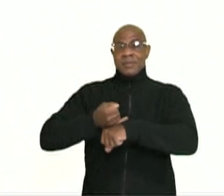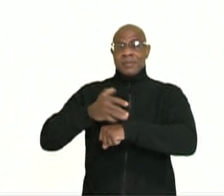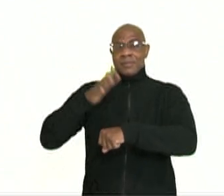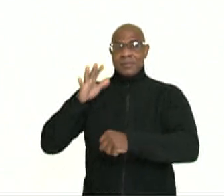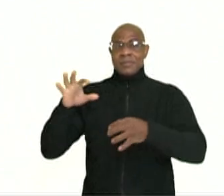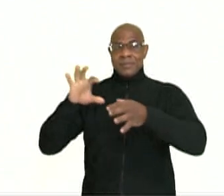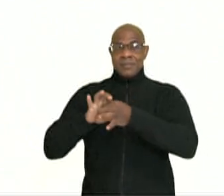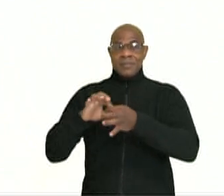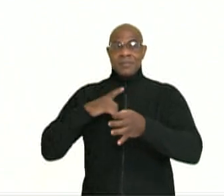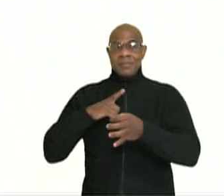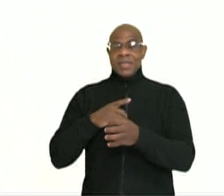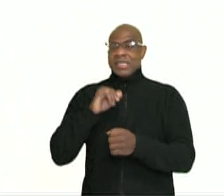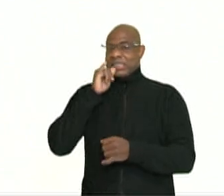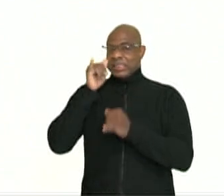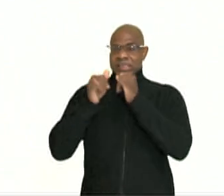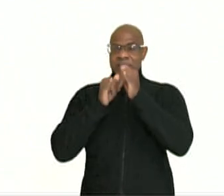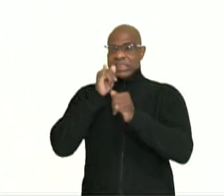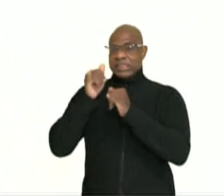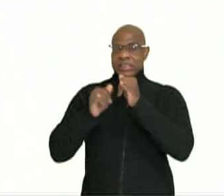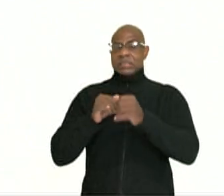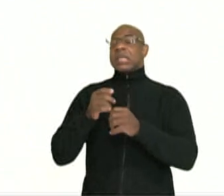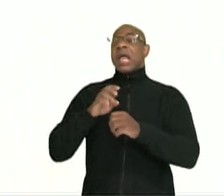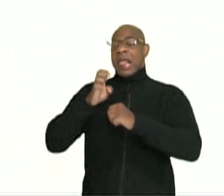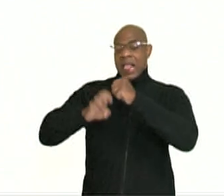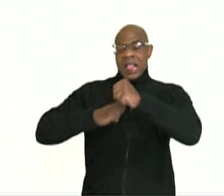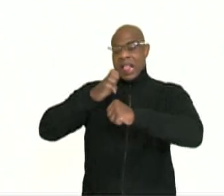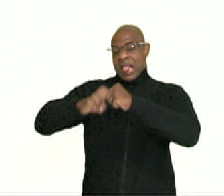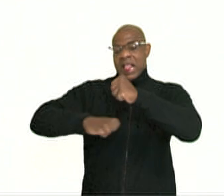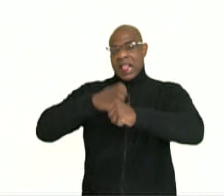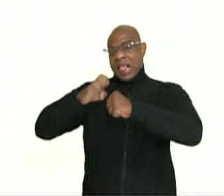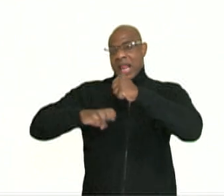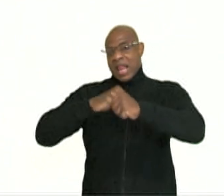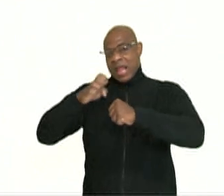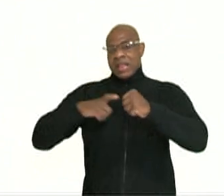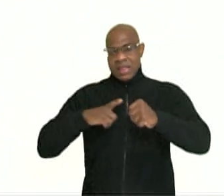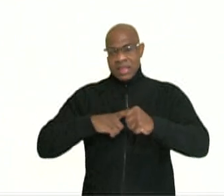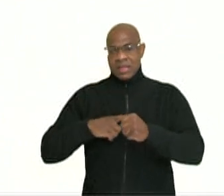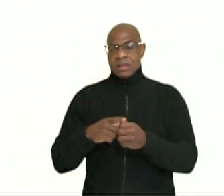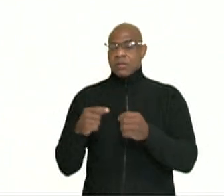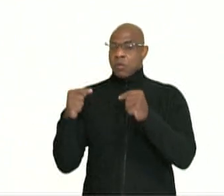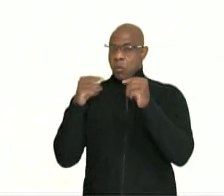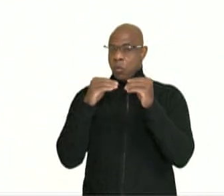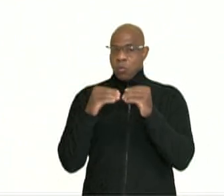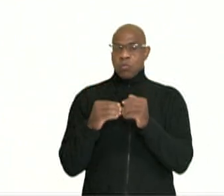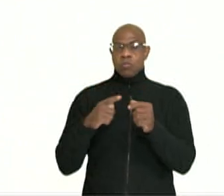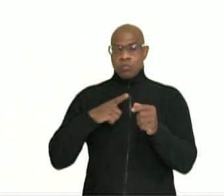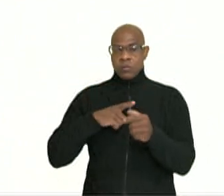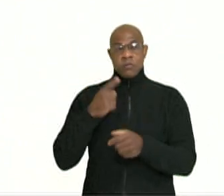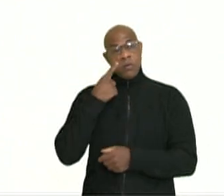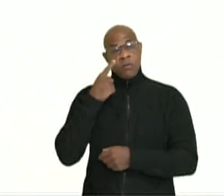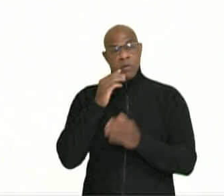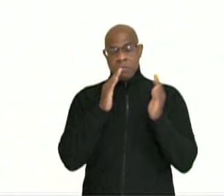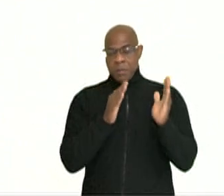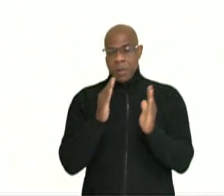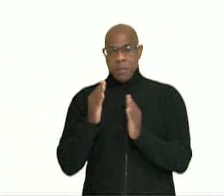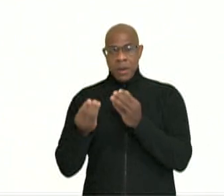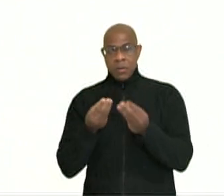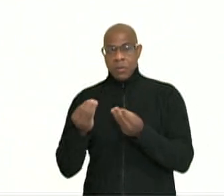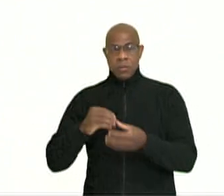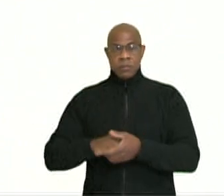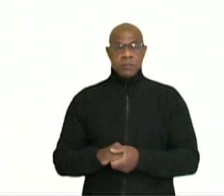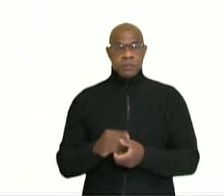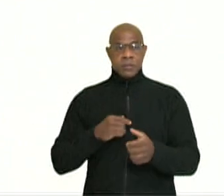uma nuvem de elétrons quando a gente tem dois metais que se combinam. Vamos ver passo a passo na andar aí das nossas aulas. E